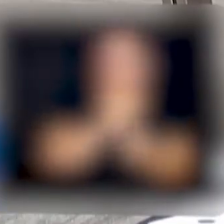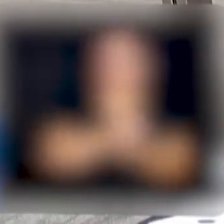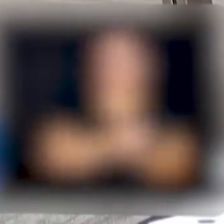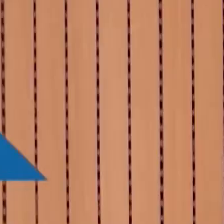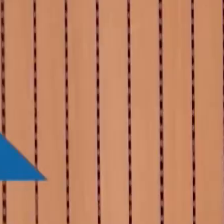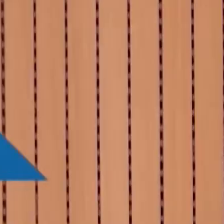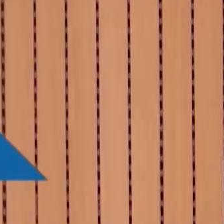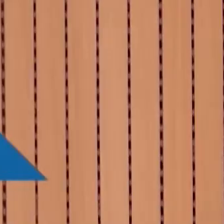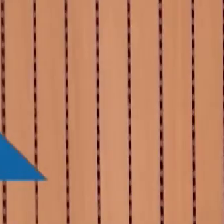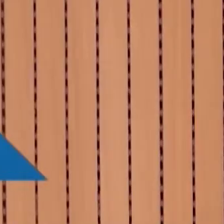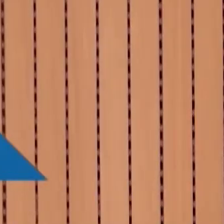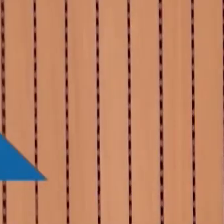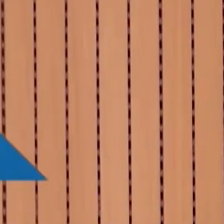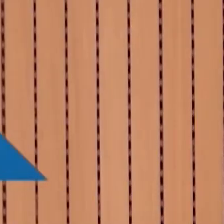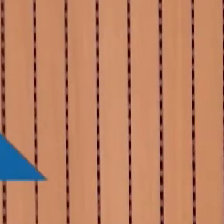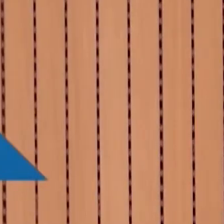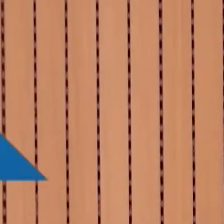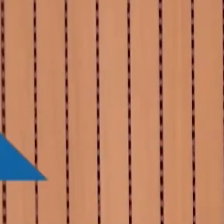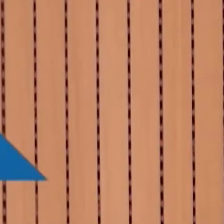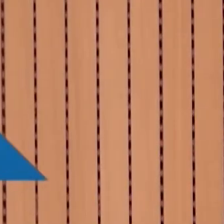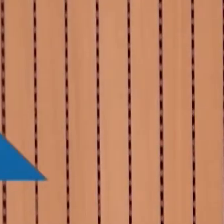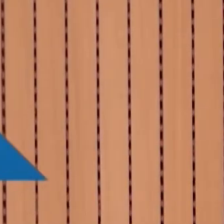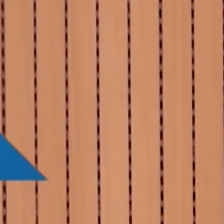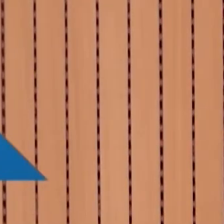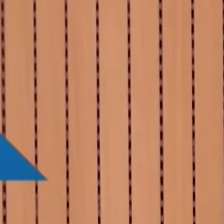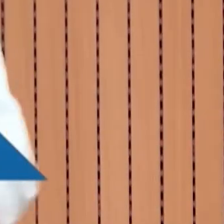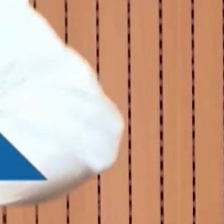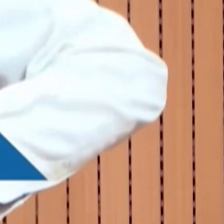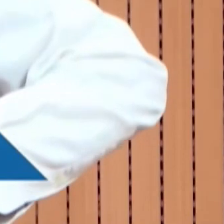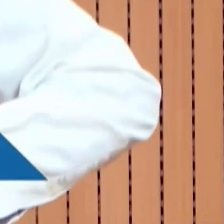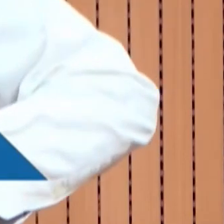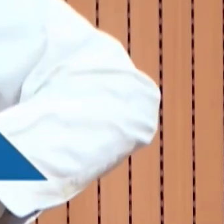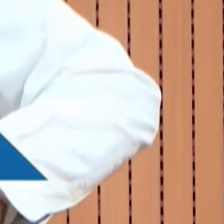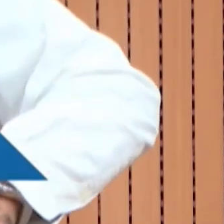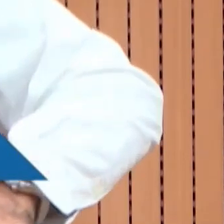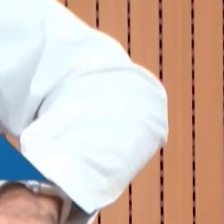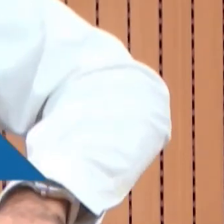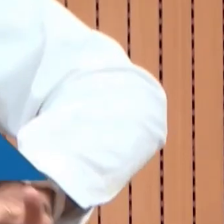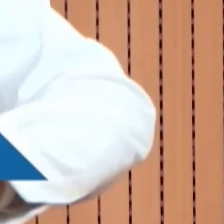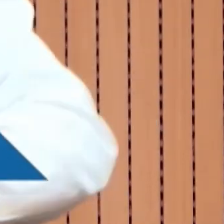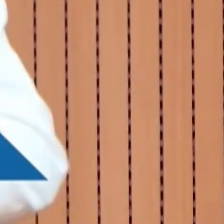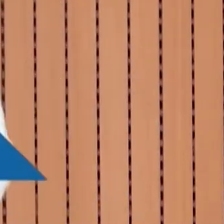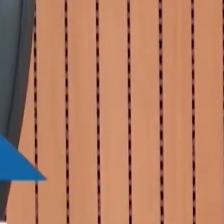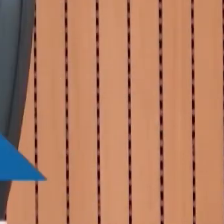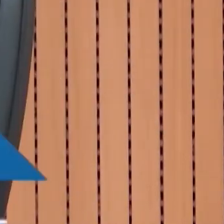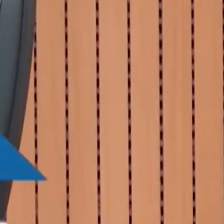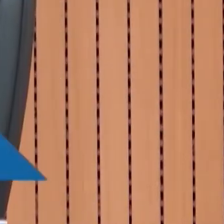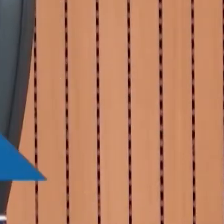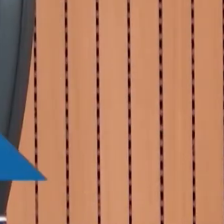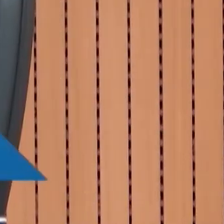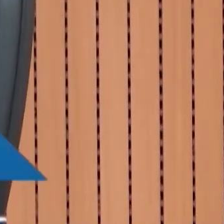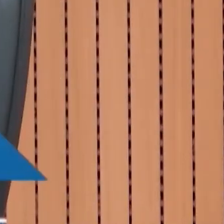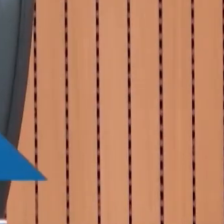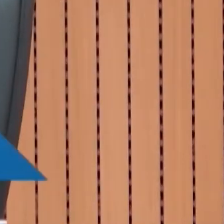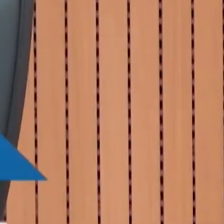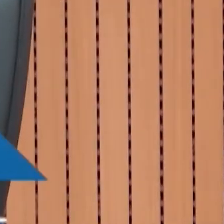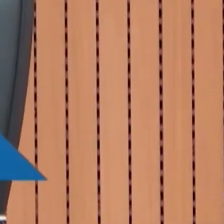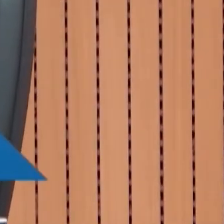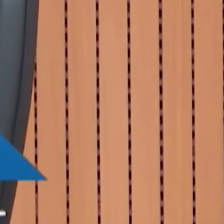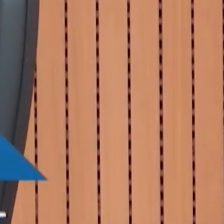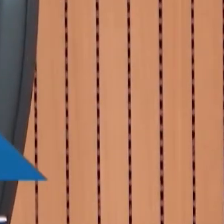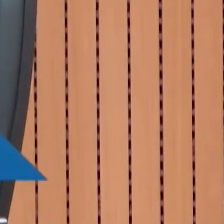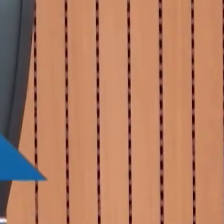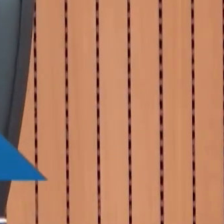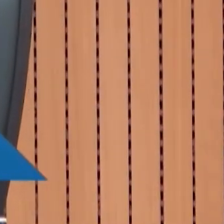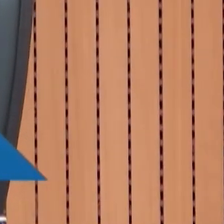da propositura. Fazer justiça social através, né, de uma lei. Então esse projeto ele é da